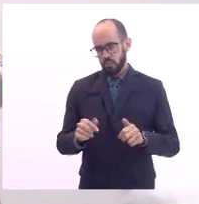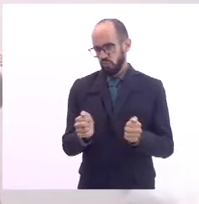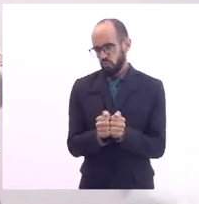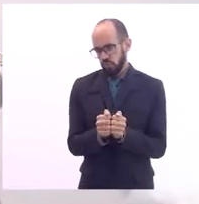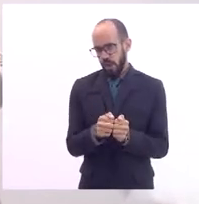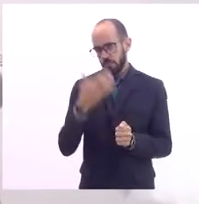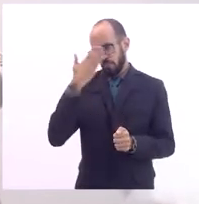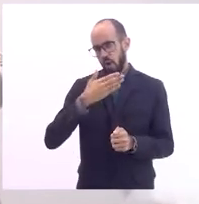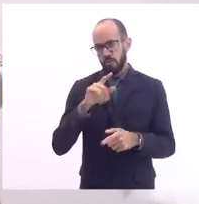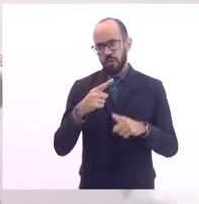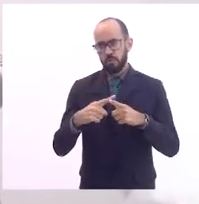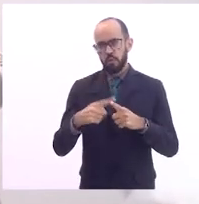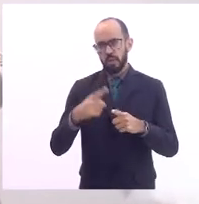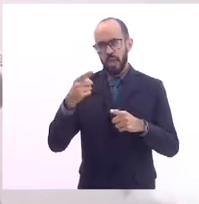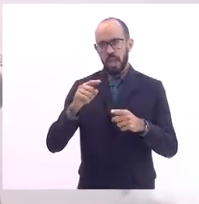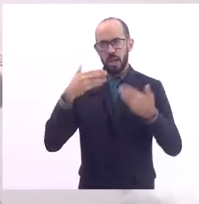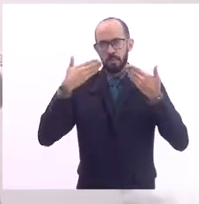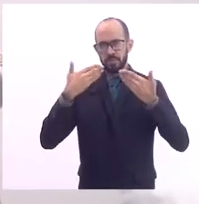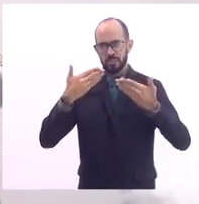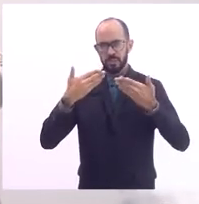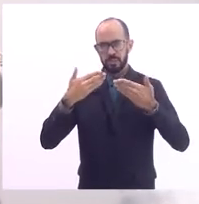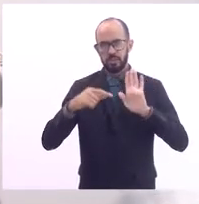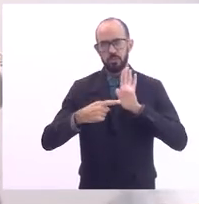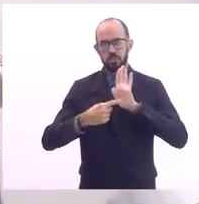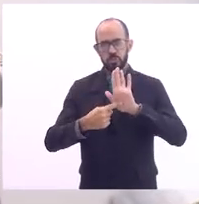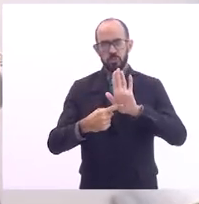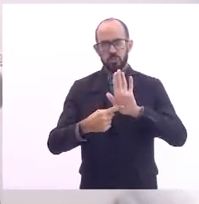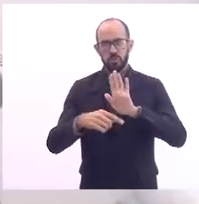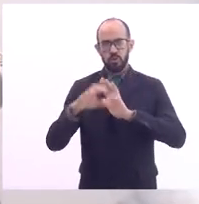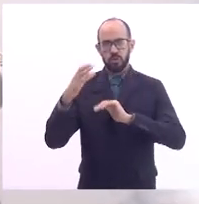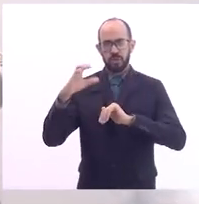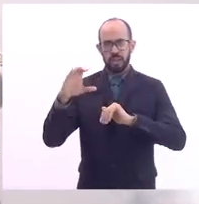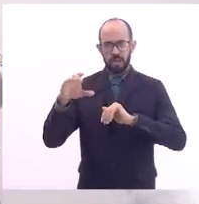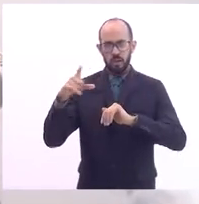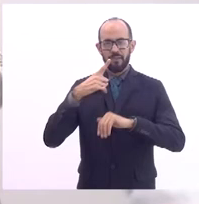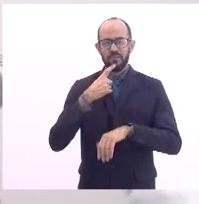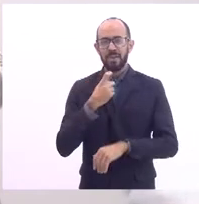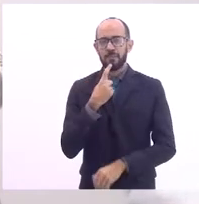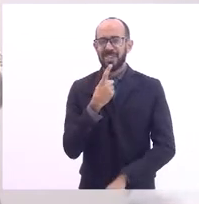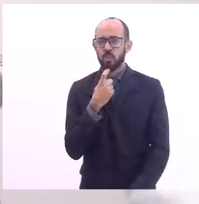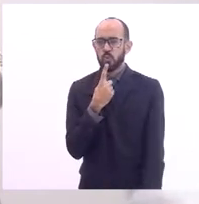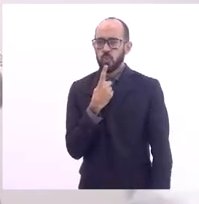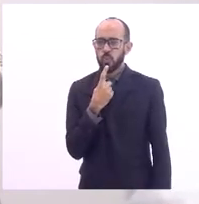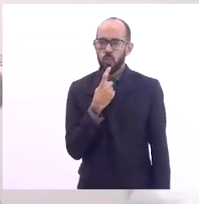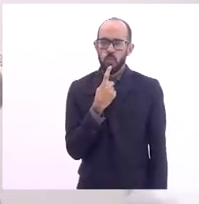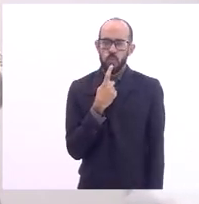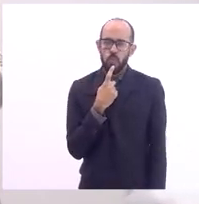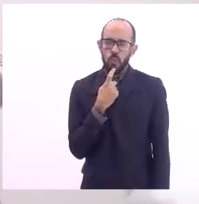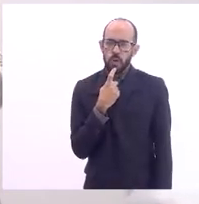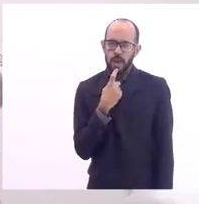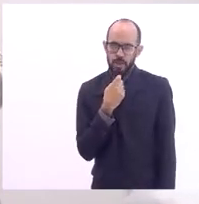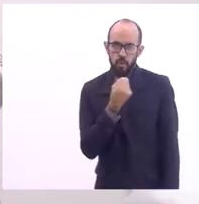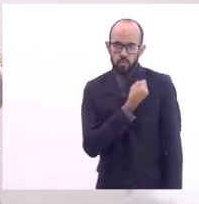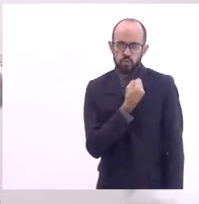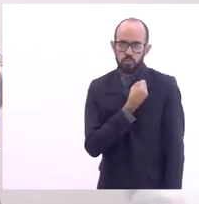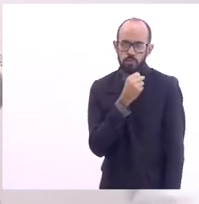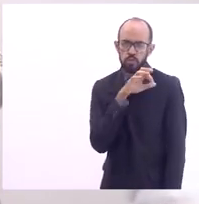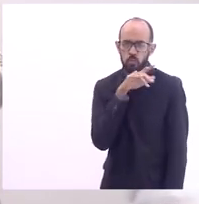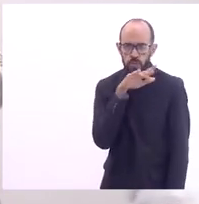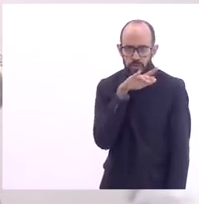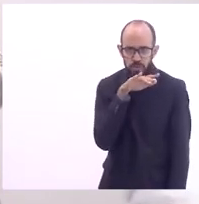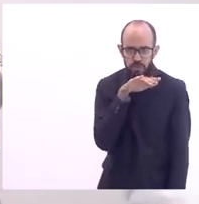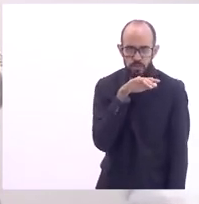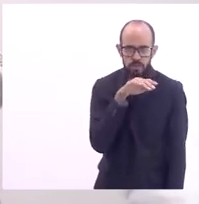Prova disso que a apresentação da ANEEL mostrou Niterói de cor vermelha ali, né, com os indicadores ruins. A gente